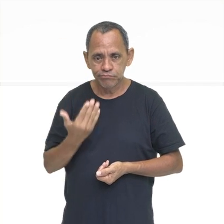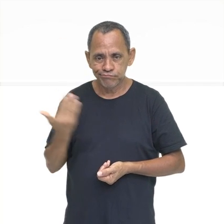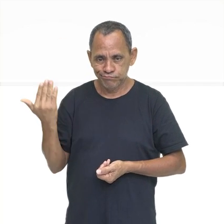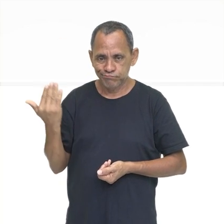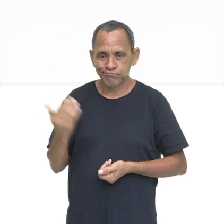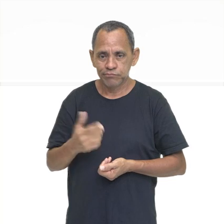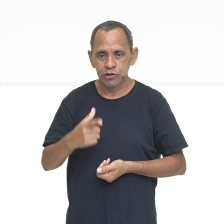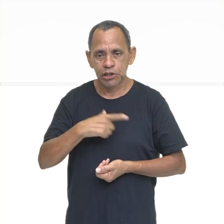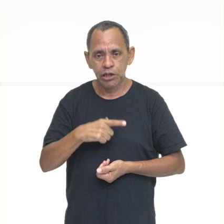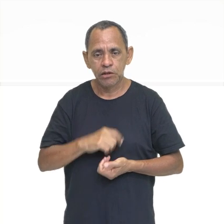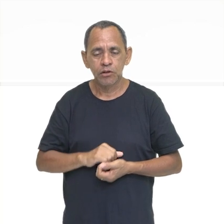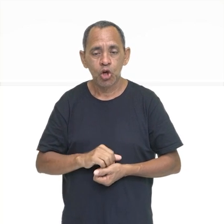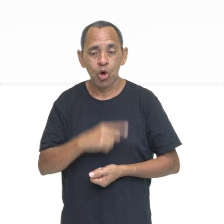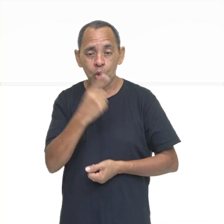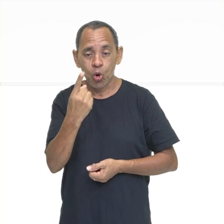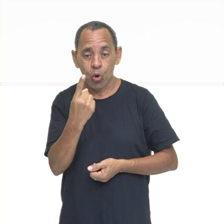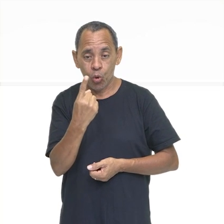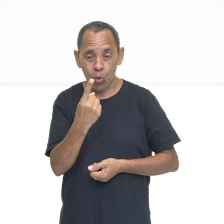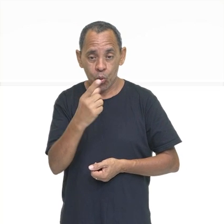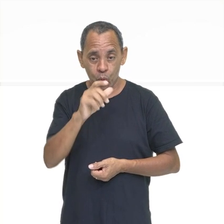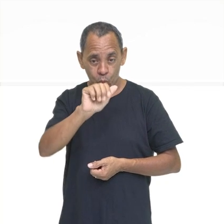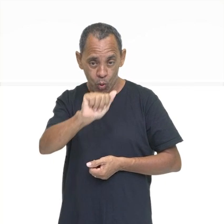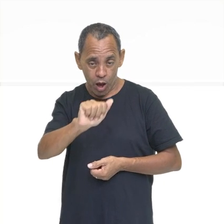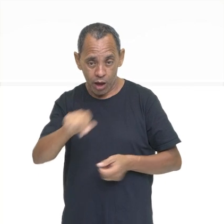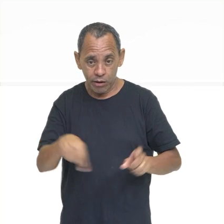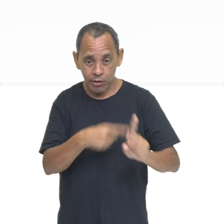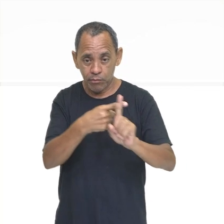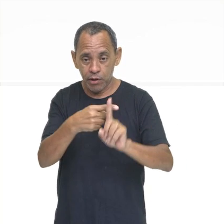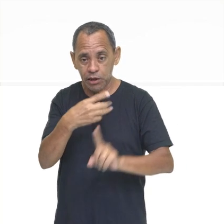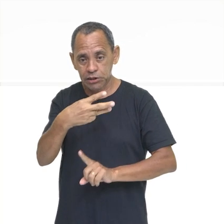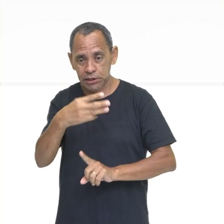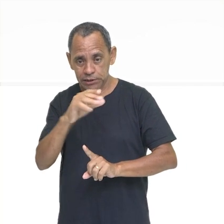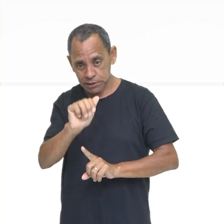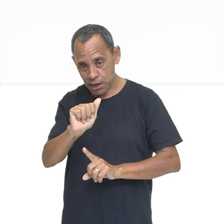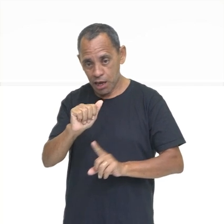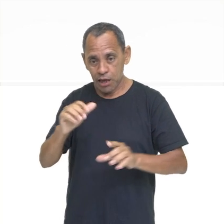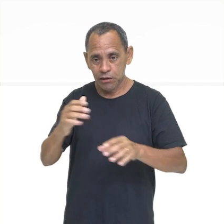a somado com 3 a isso vai dar